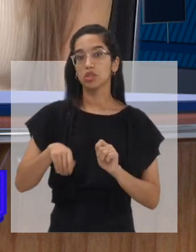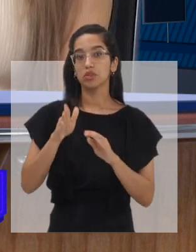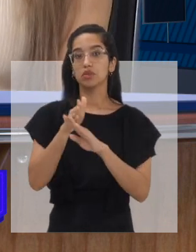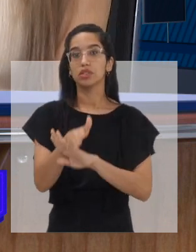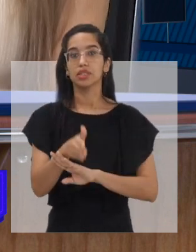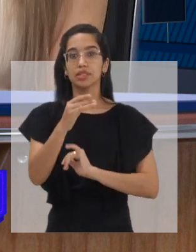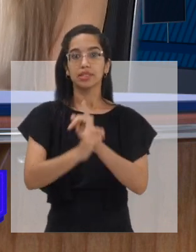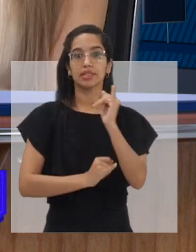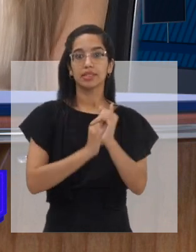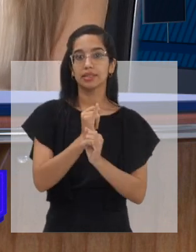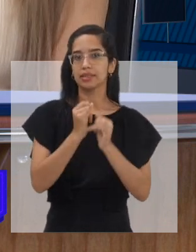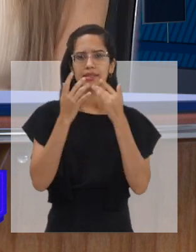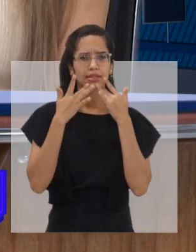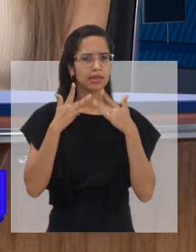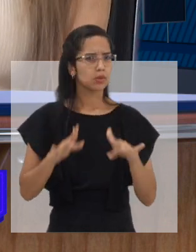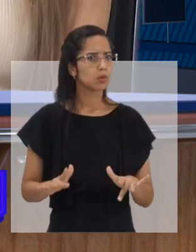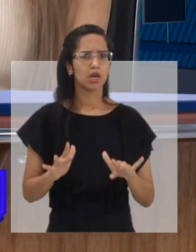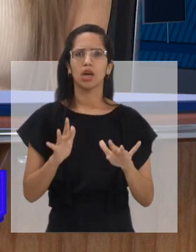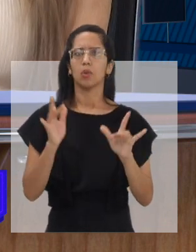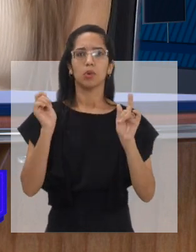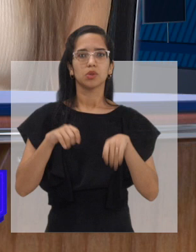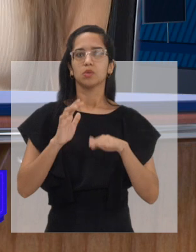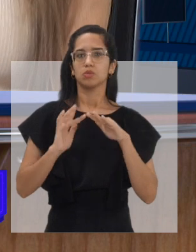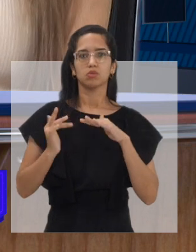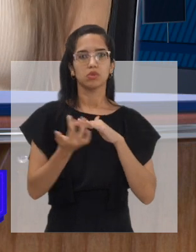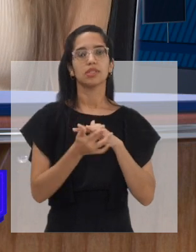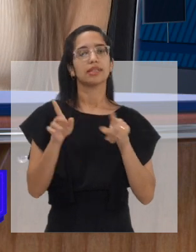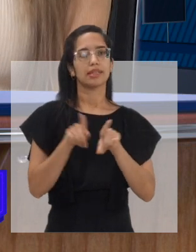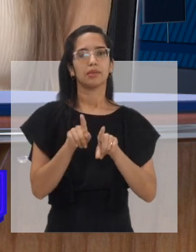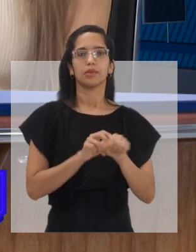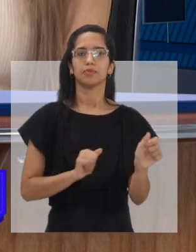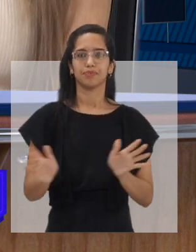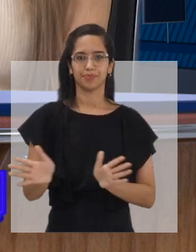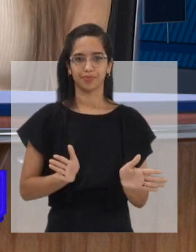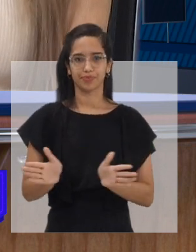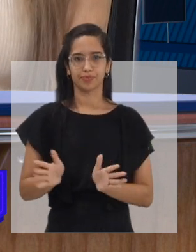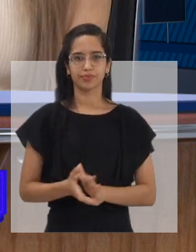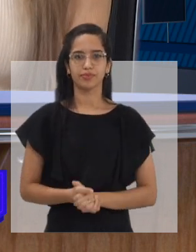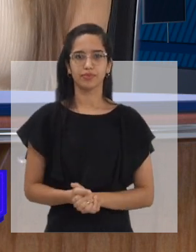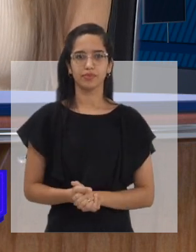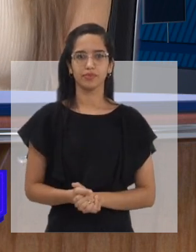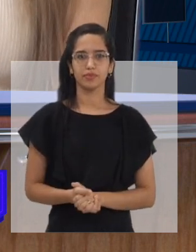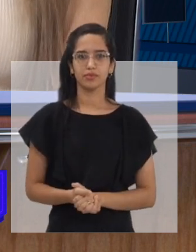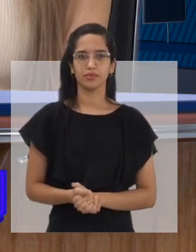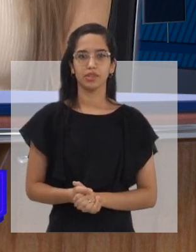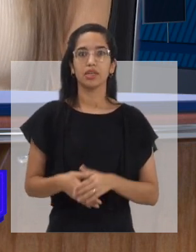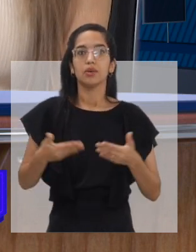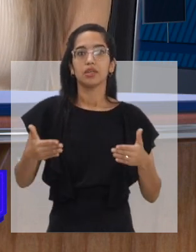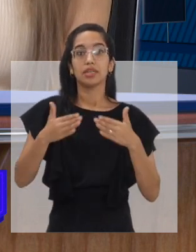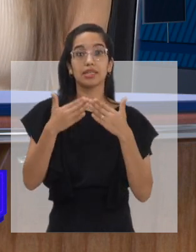na internet com naturalidade, participar das redes sociais, isso também é acessibilidade. Quando as escolas